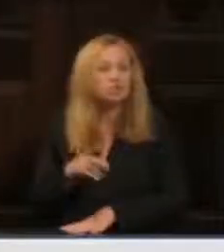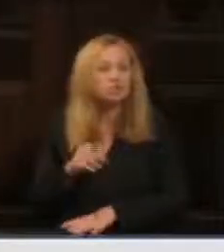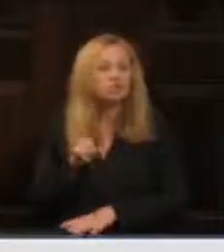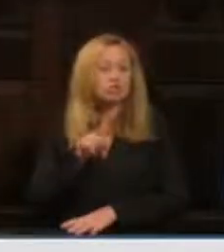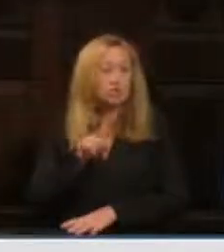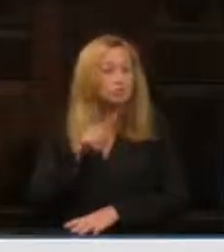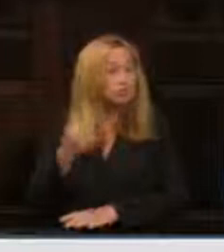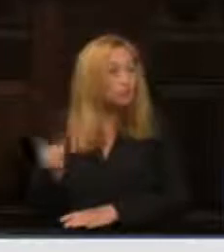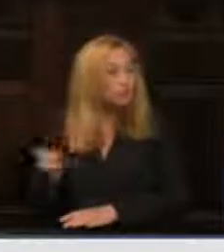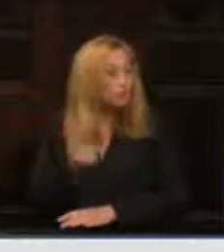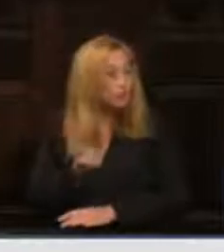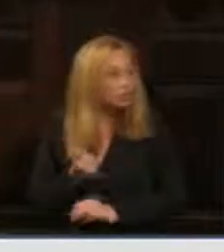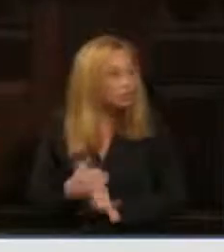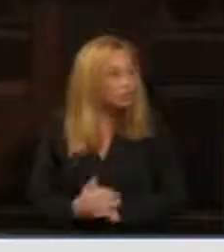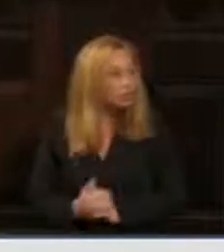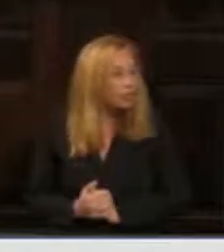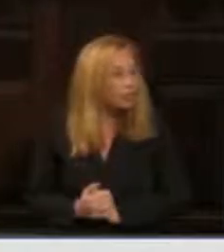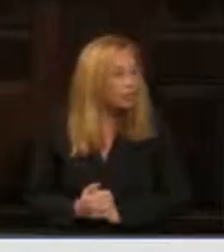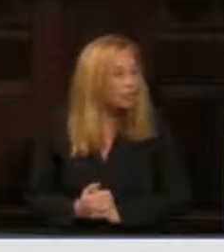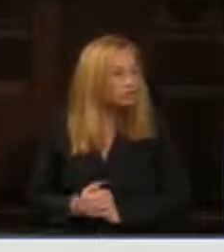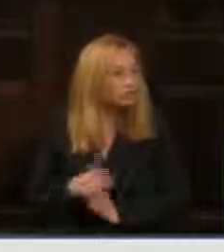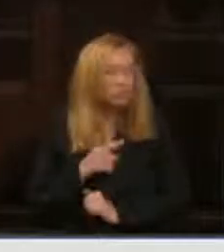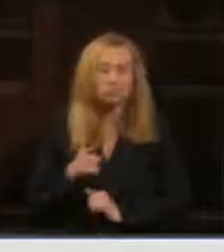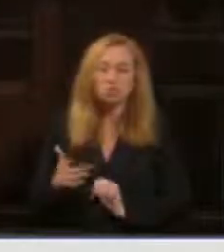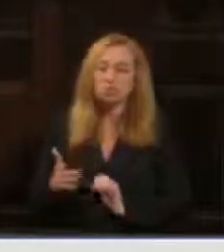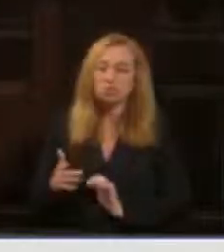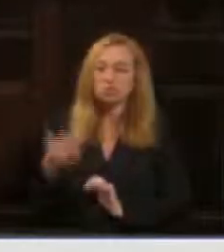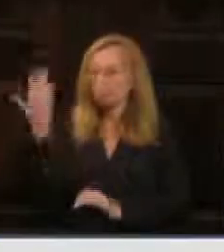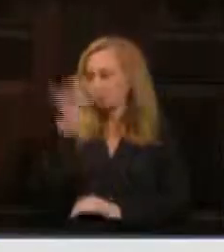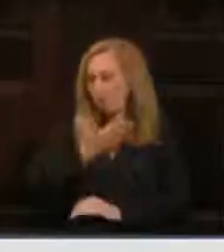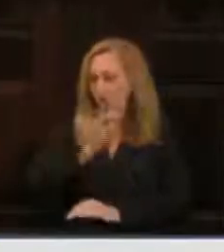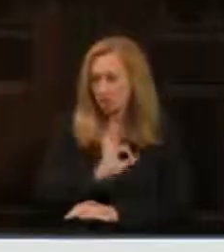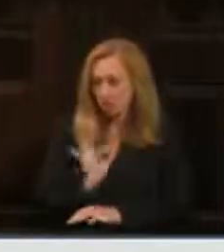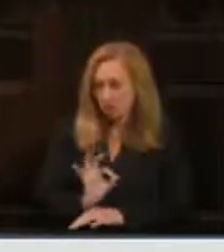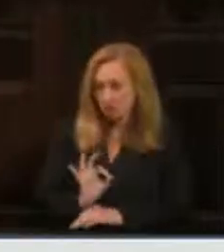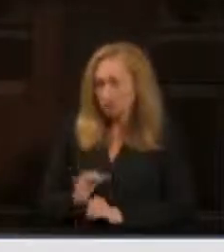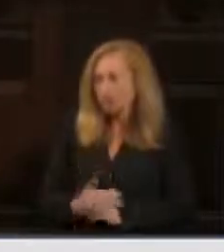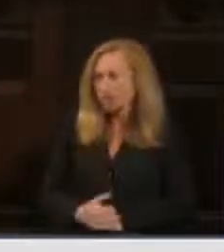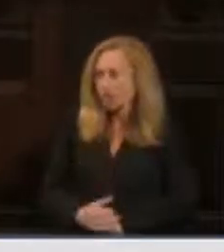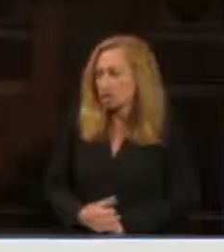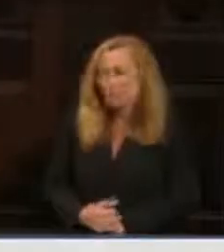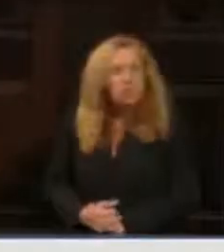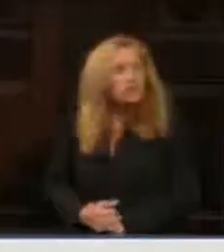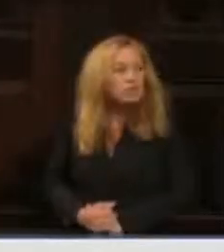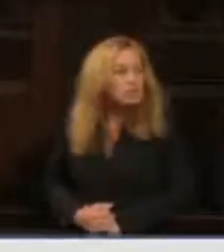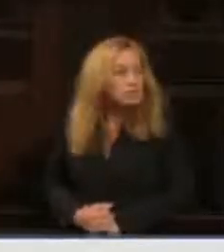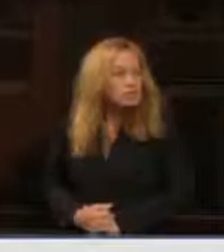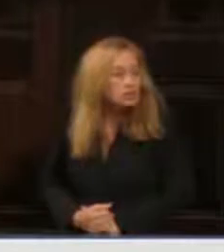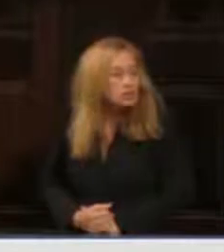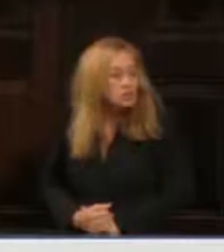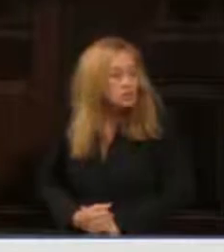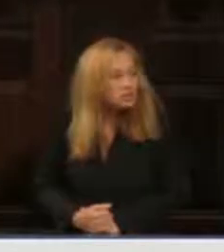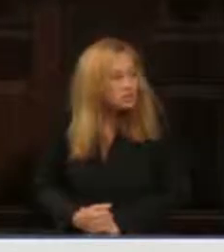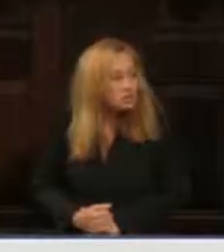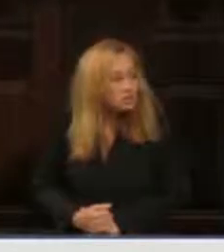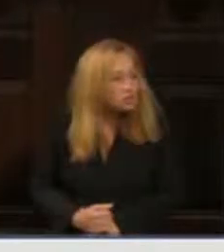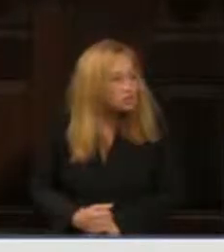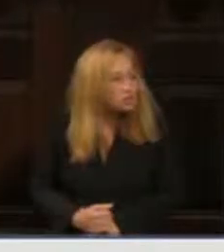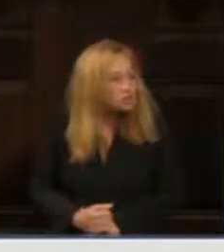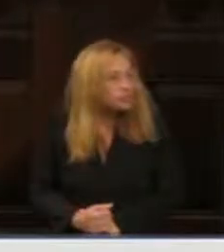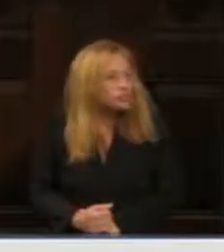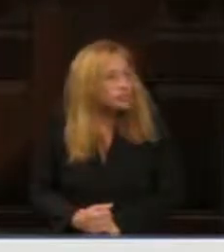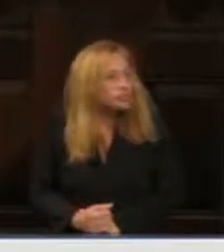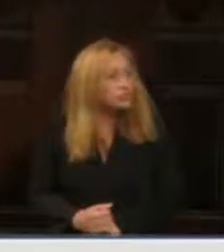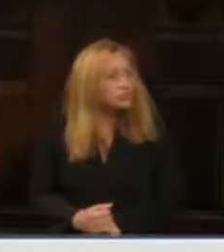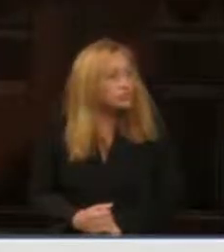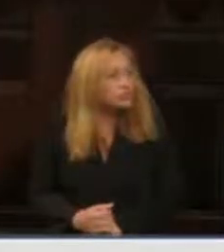tenho nenhuma prova e não iria fazer ilação alguma que fosse injusta.